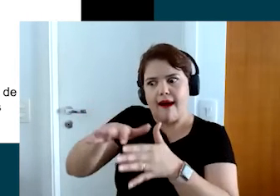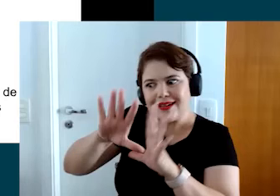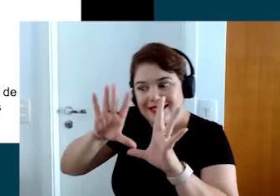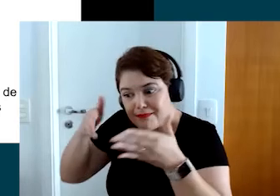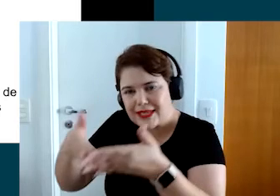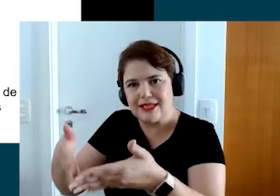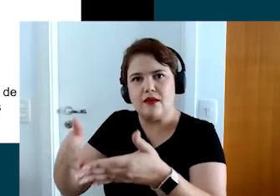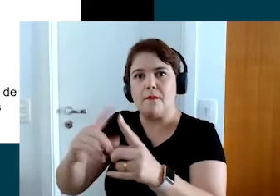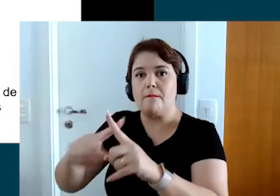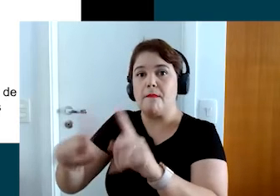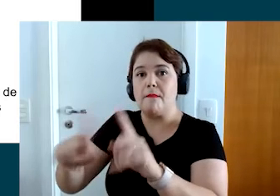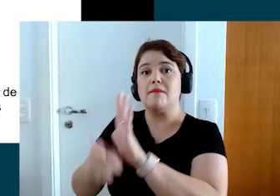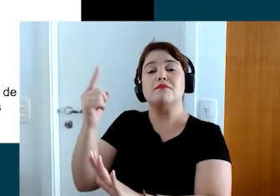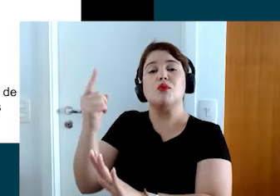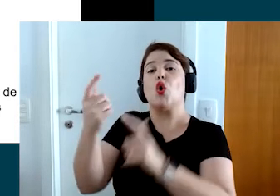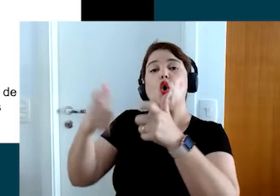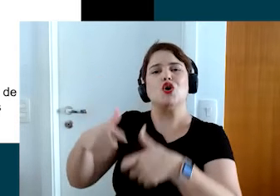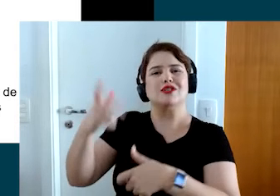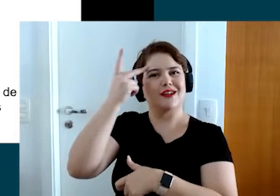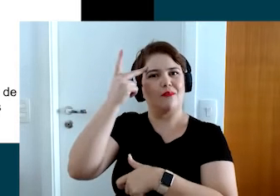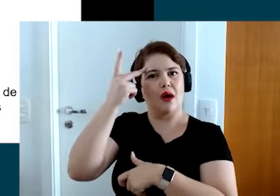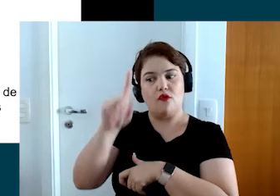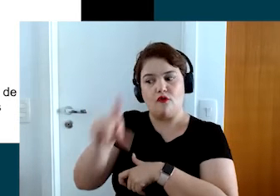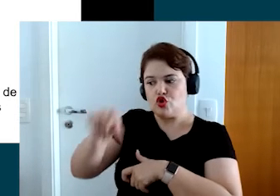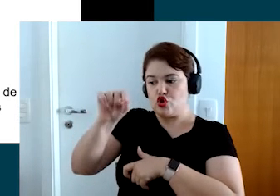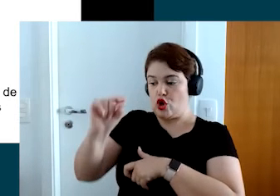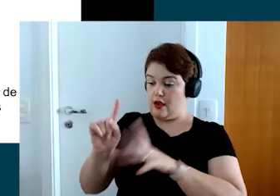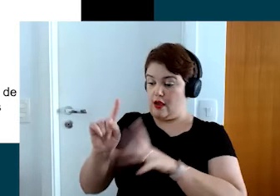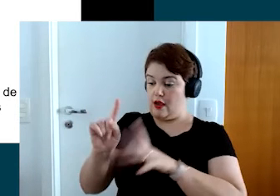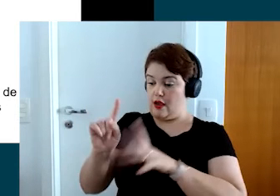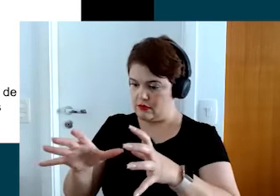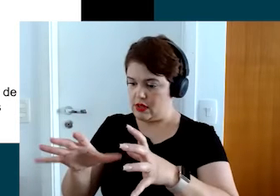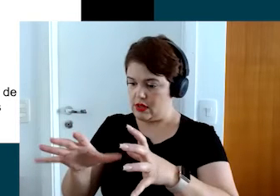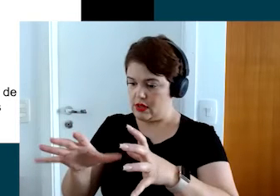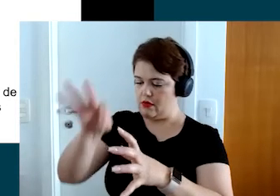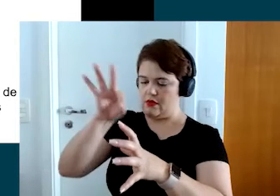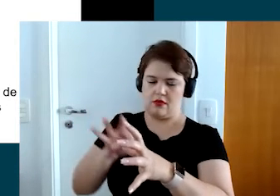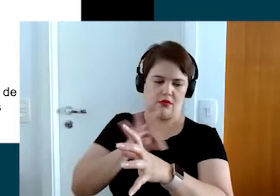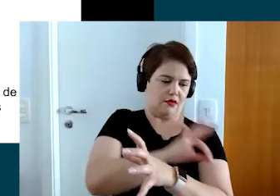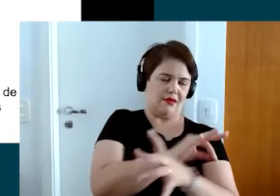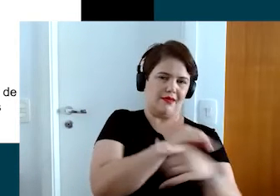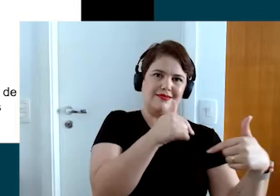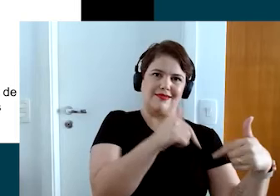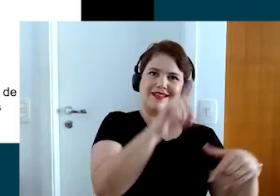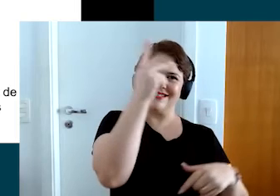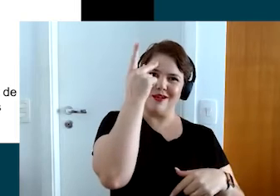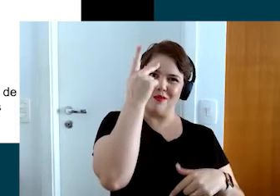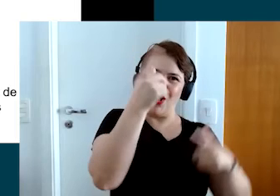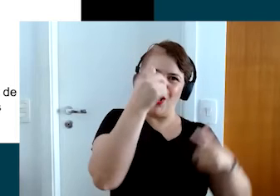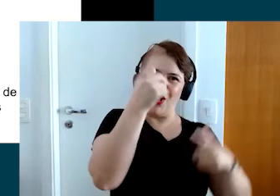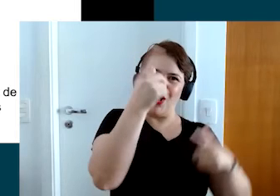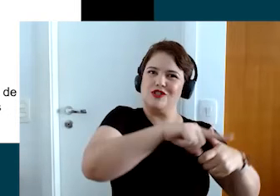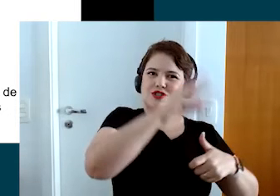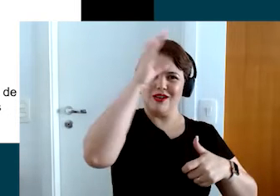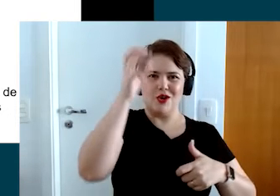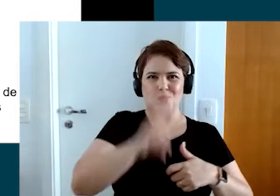nascer primeiro em São Paulo. Então, eu posso segmentar esse número do SOM para a região de São Paulo, onde meu produto vai operar. E aí,